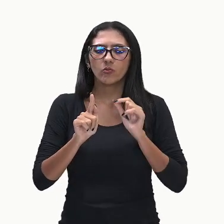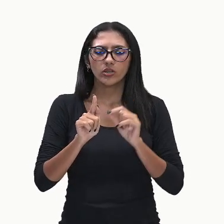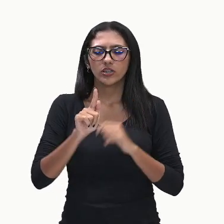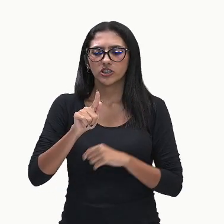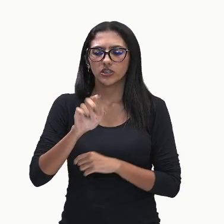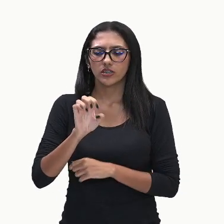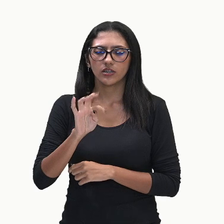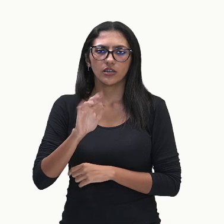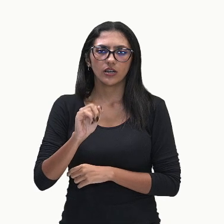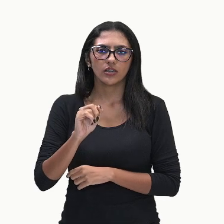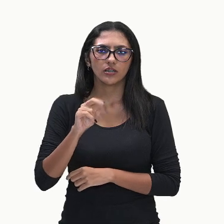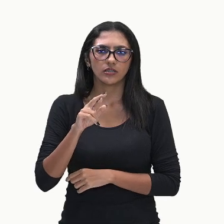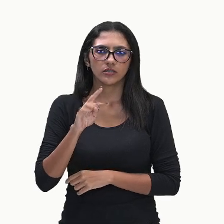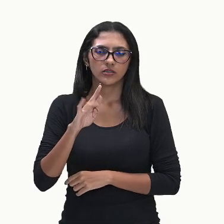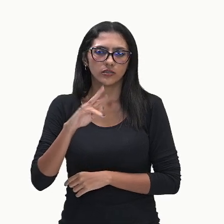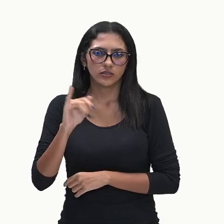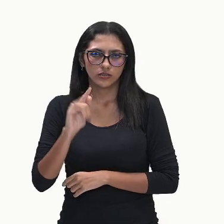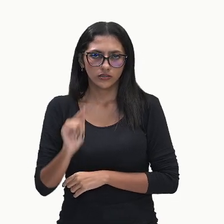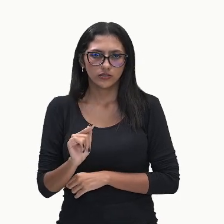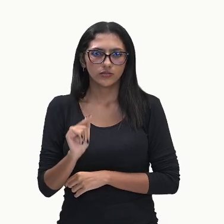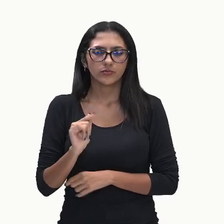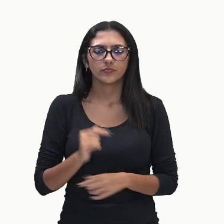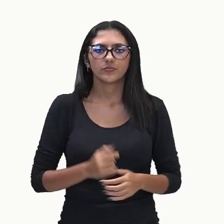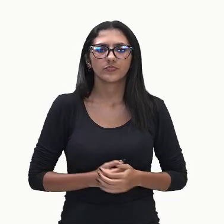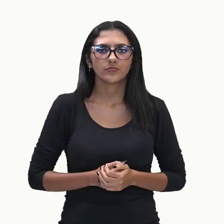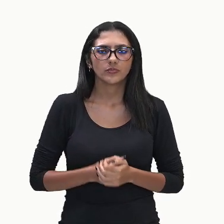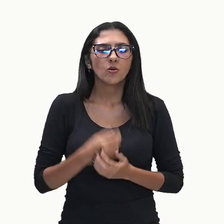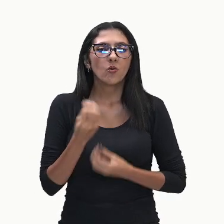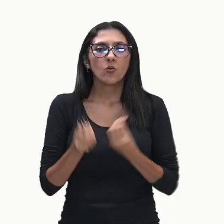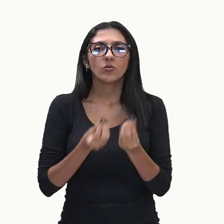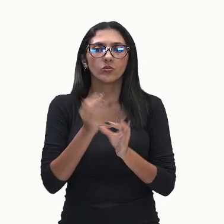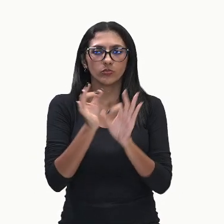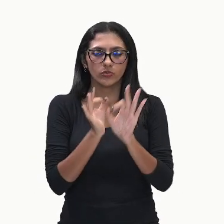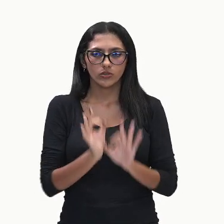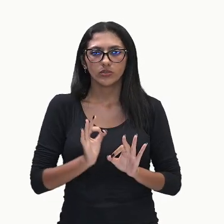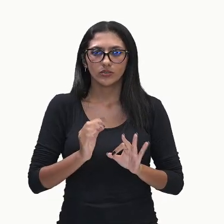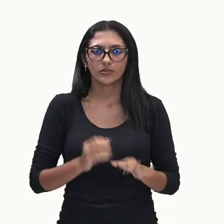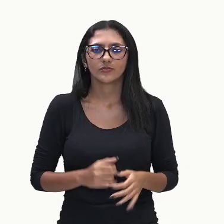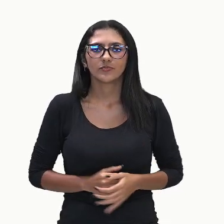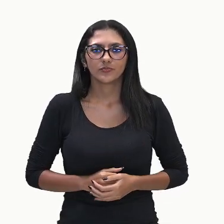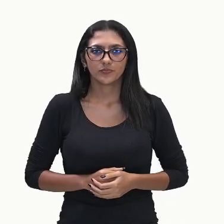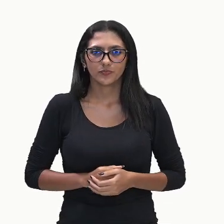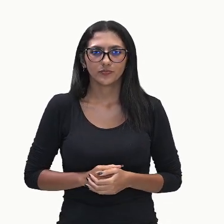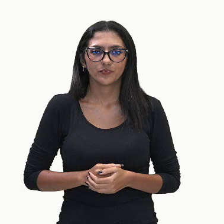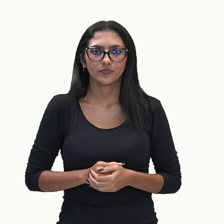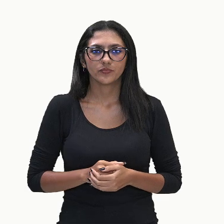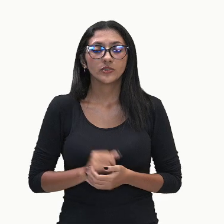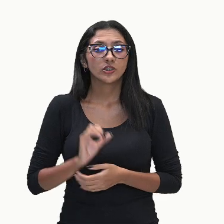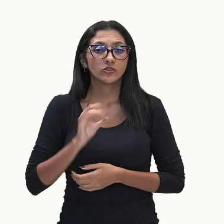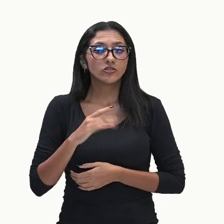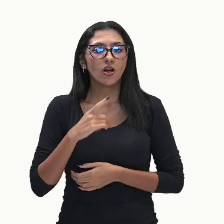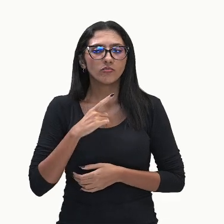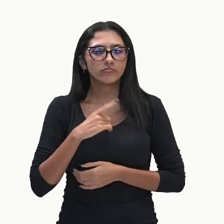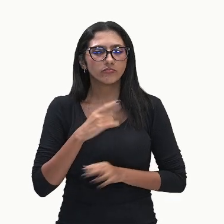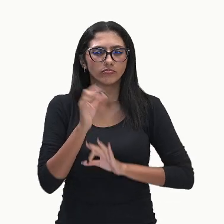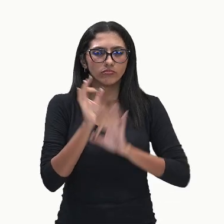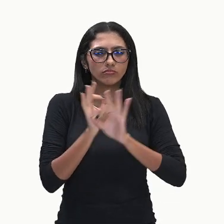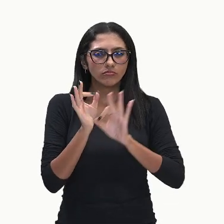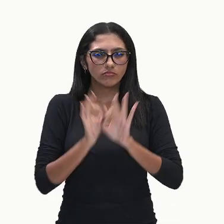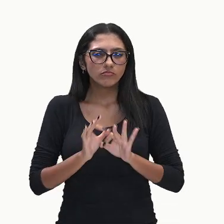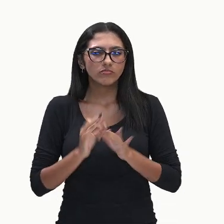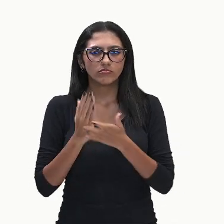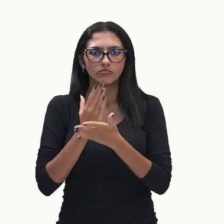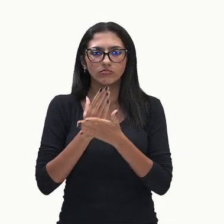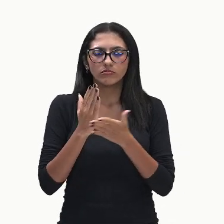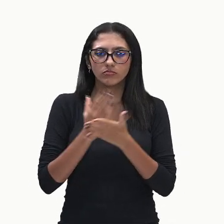caso agora, o que vai acontecer? Eu vou pegar e substituir os elementos que nos foram